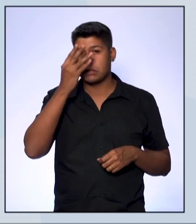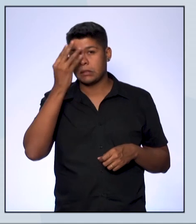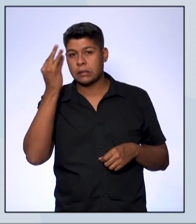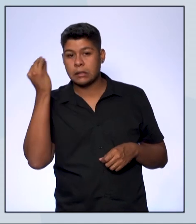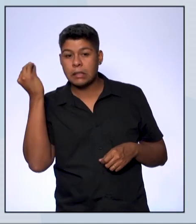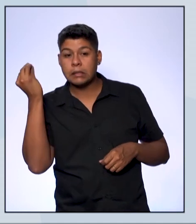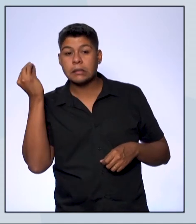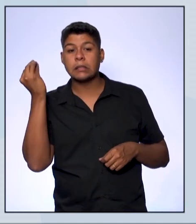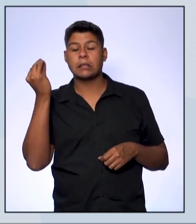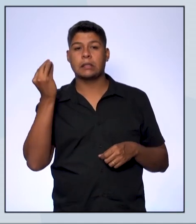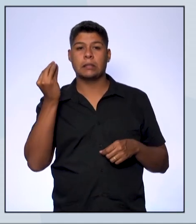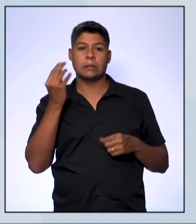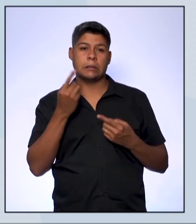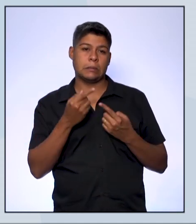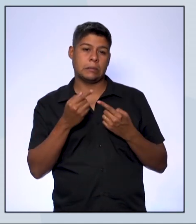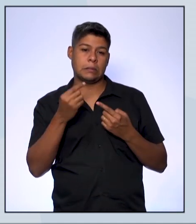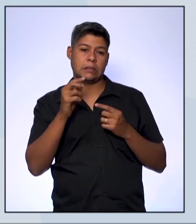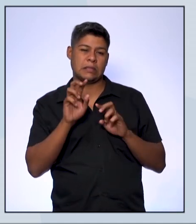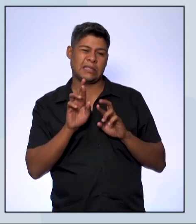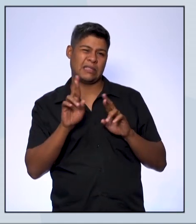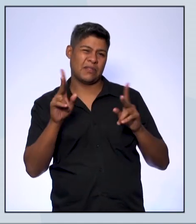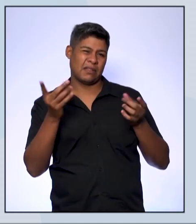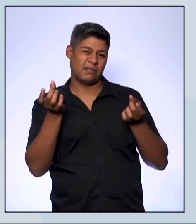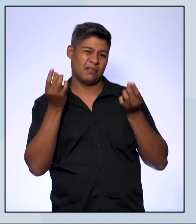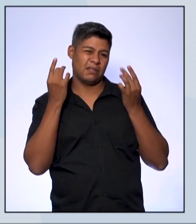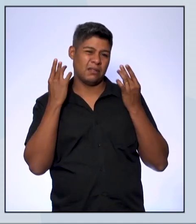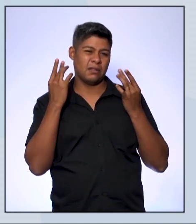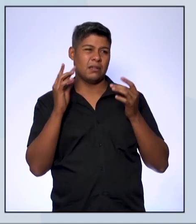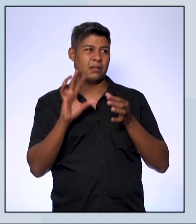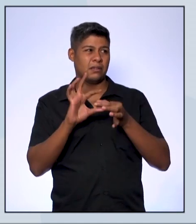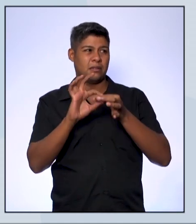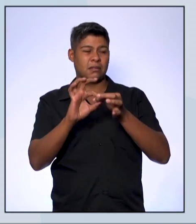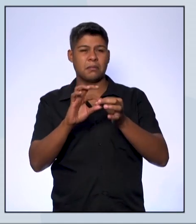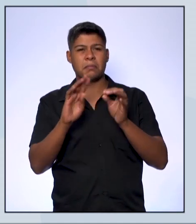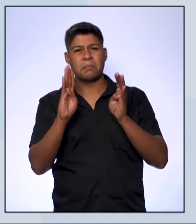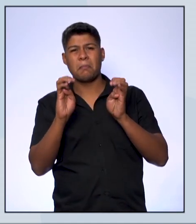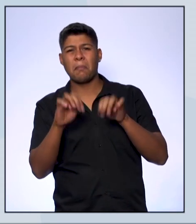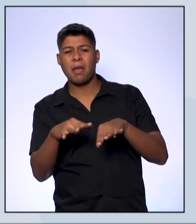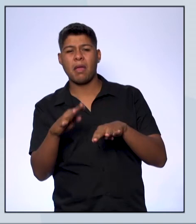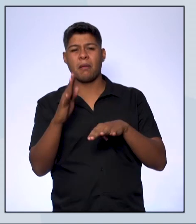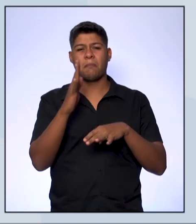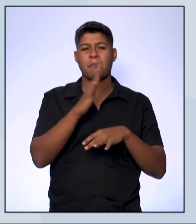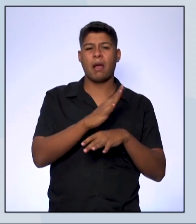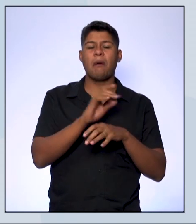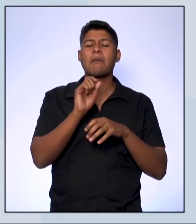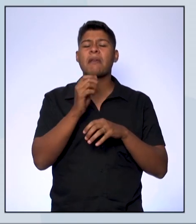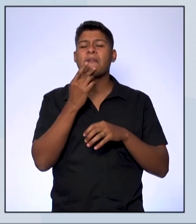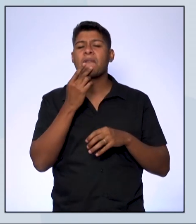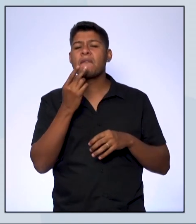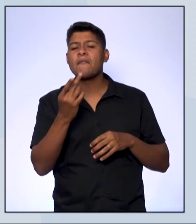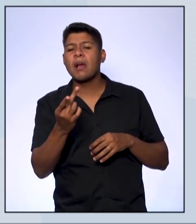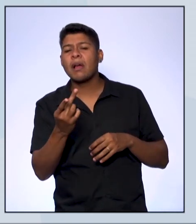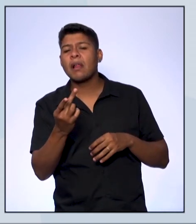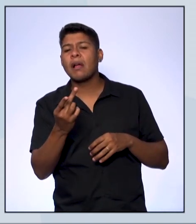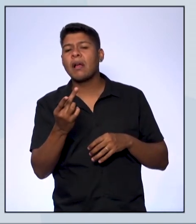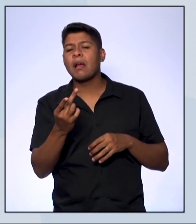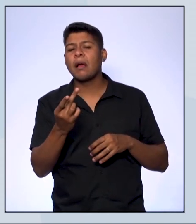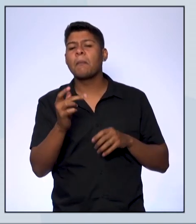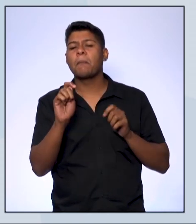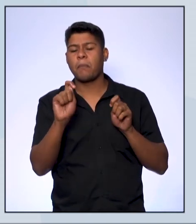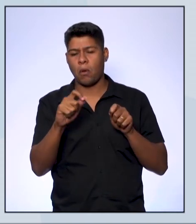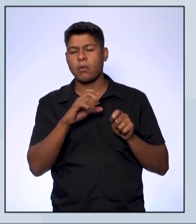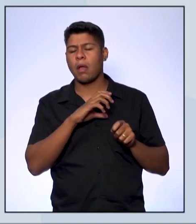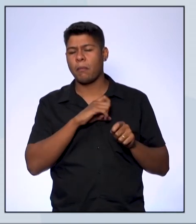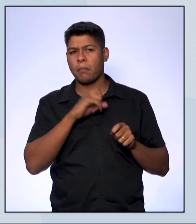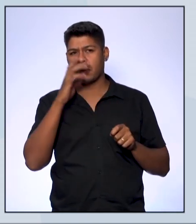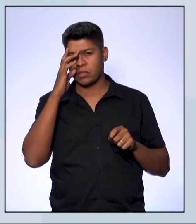esquecer indiferente prender ou desprender é mal é bem quem disser que se pode